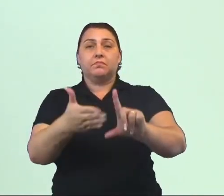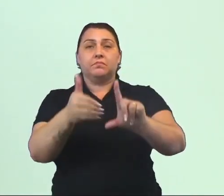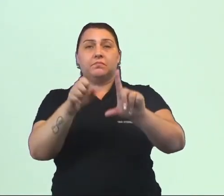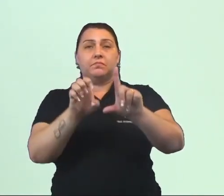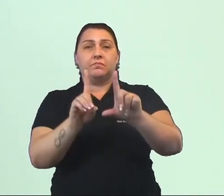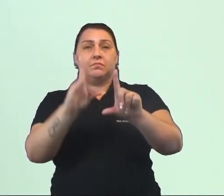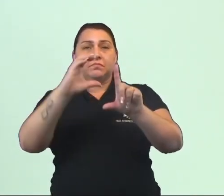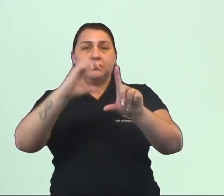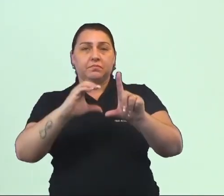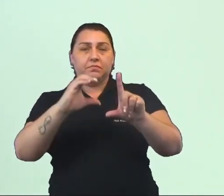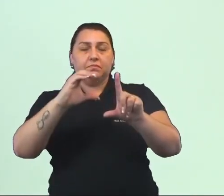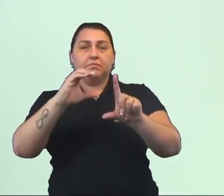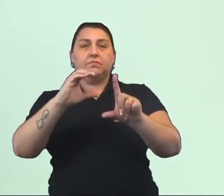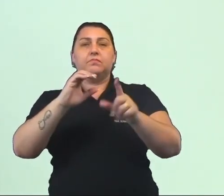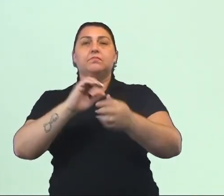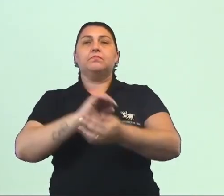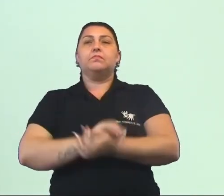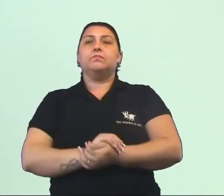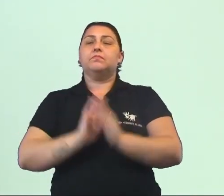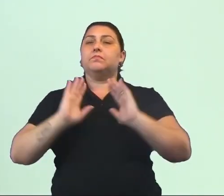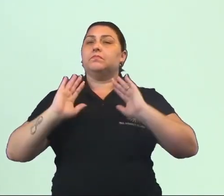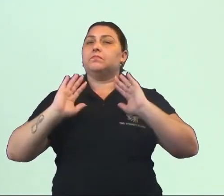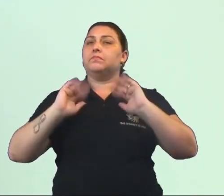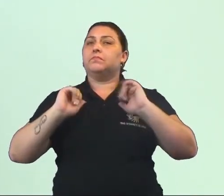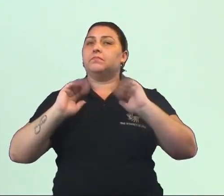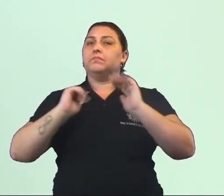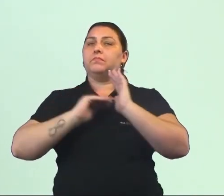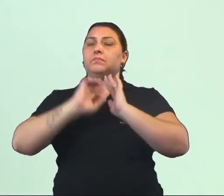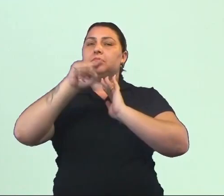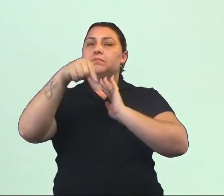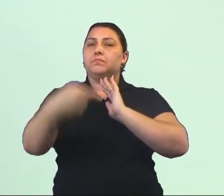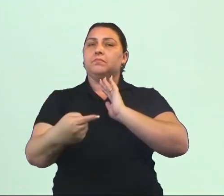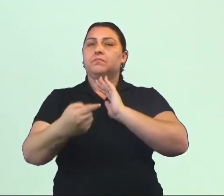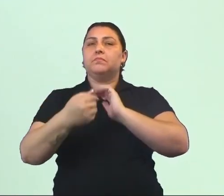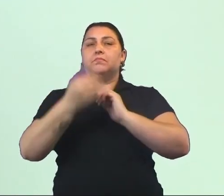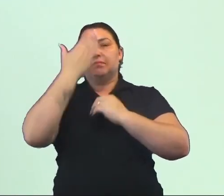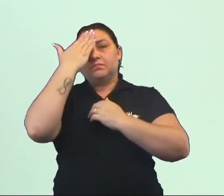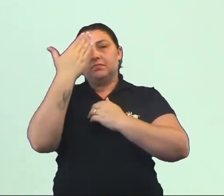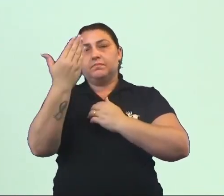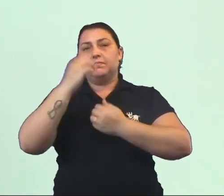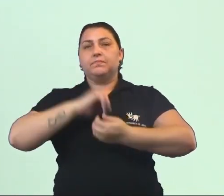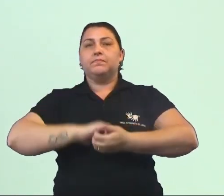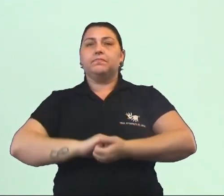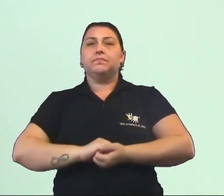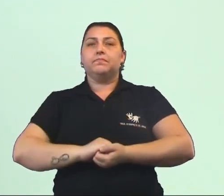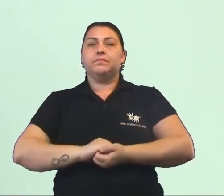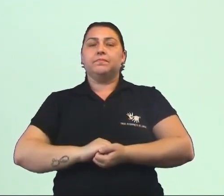clicar na plataforma Eduque, ok? Até a próxima. Muito obrigado.